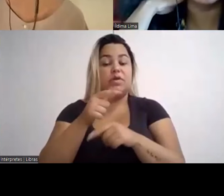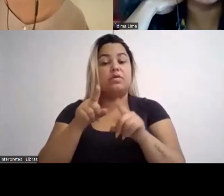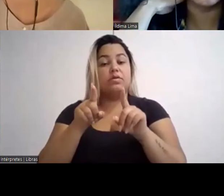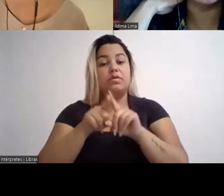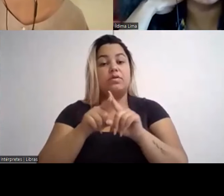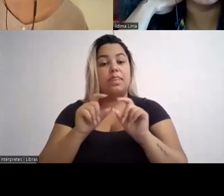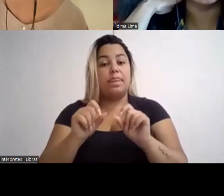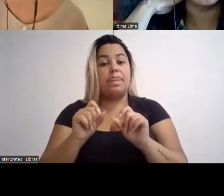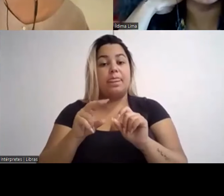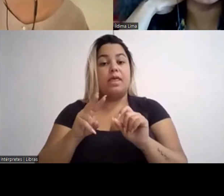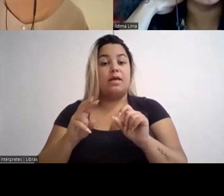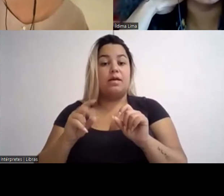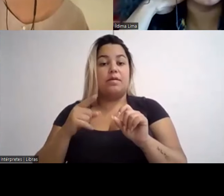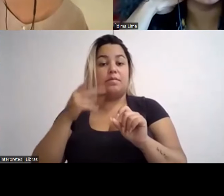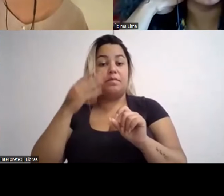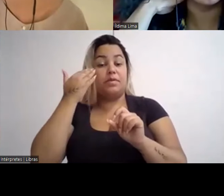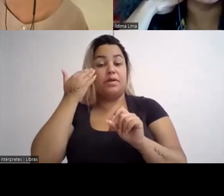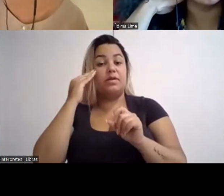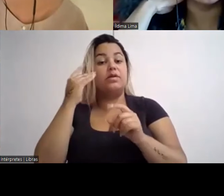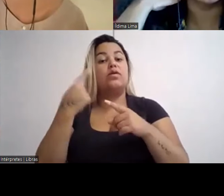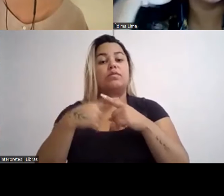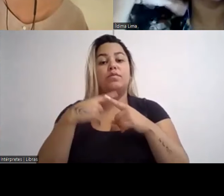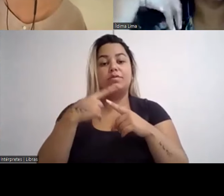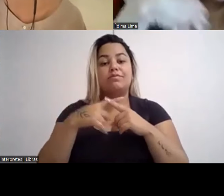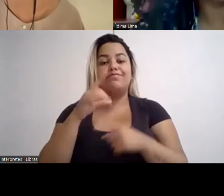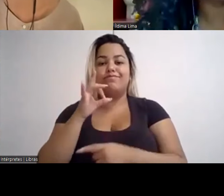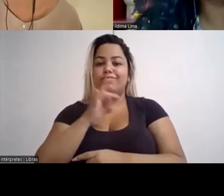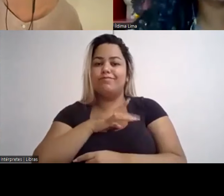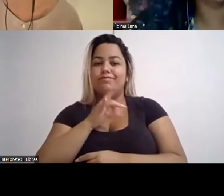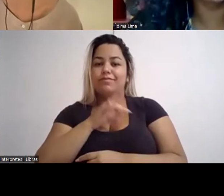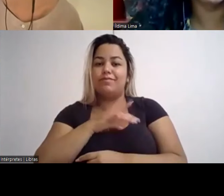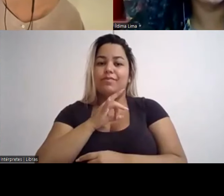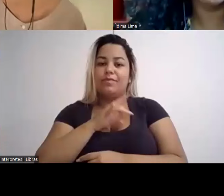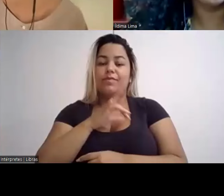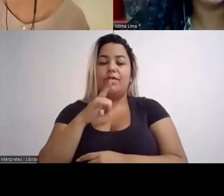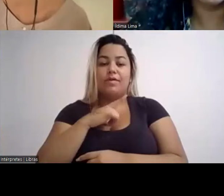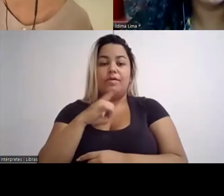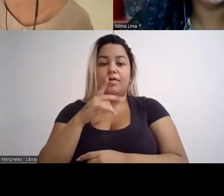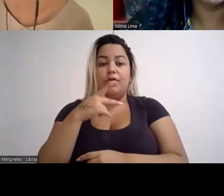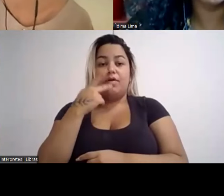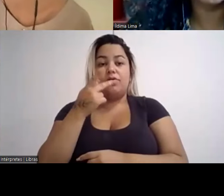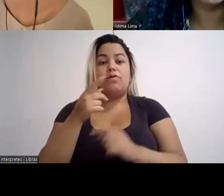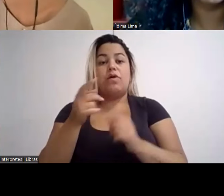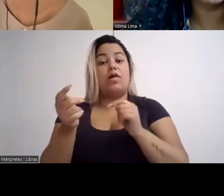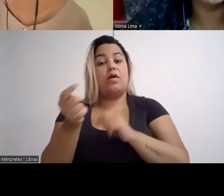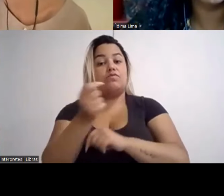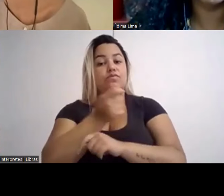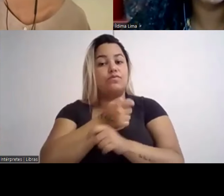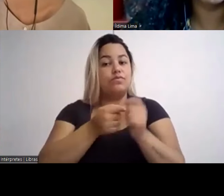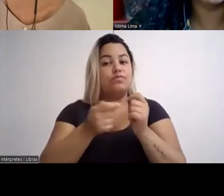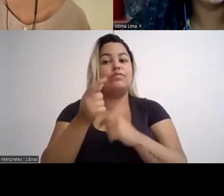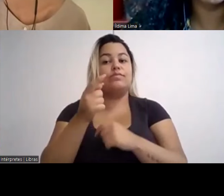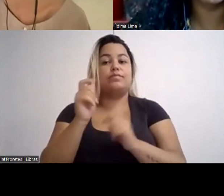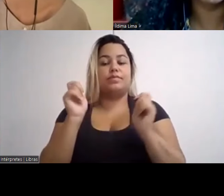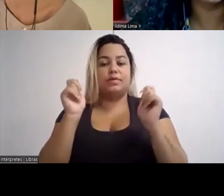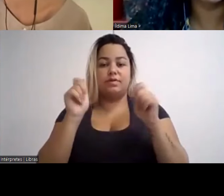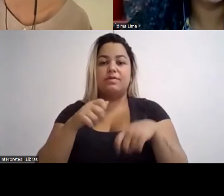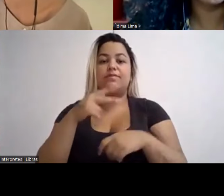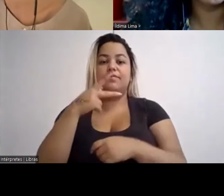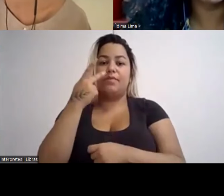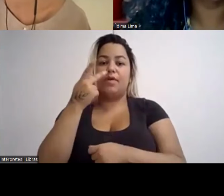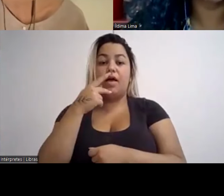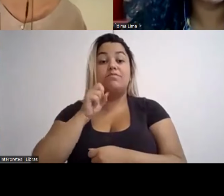divã, para entender por que a gente tem tanto medo, não é? De falar de economia, e nós precisamos falar, porque se a gente